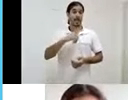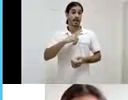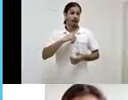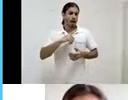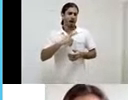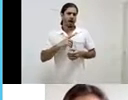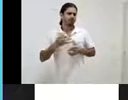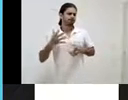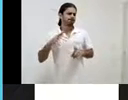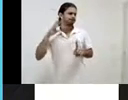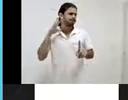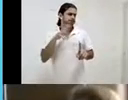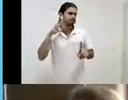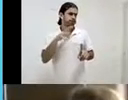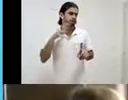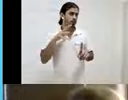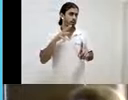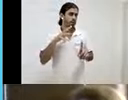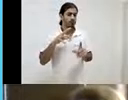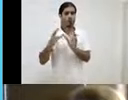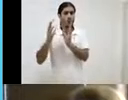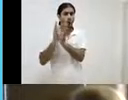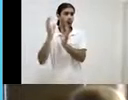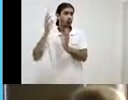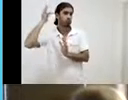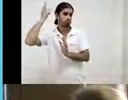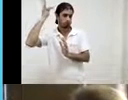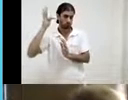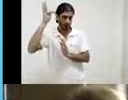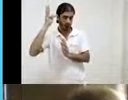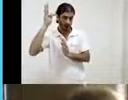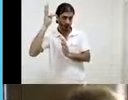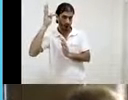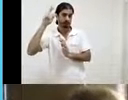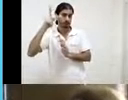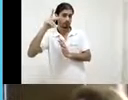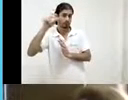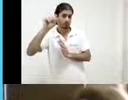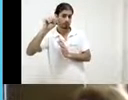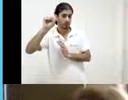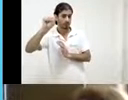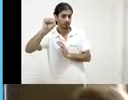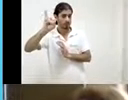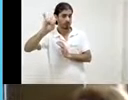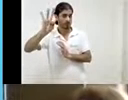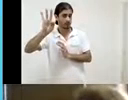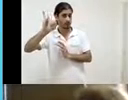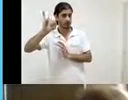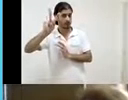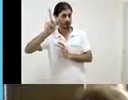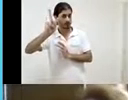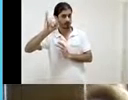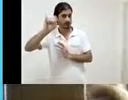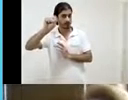científica que tem e que sempre tomou a pesquisa quantitativa como uma